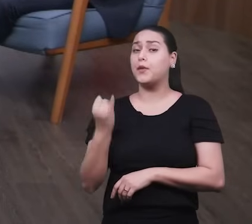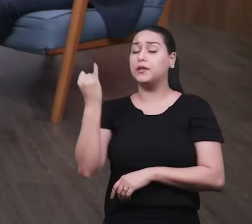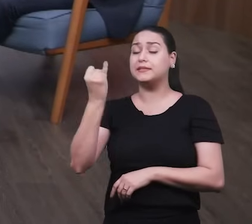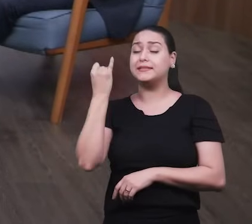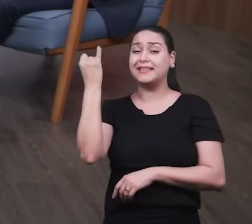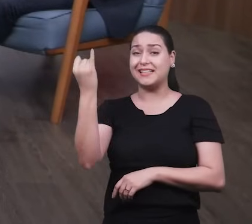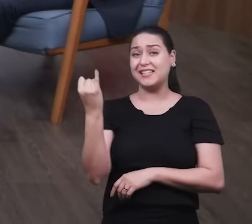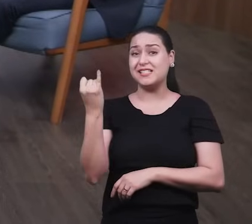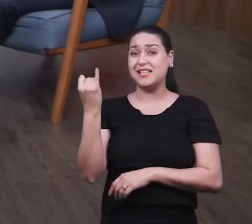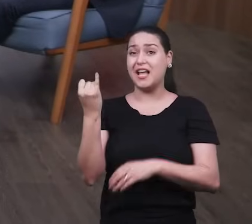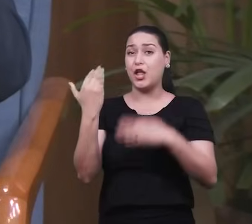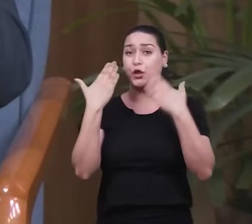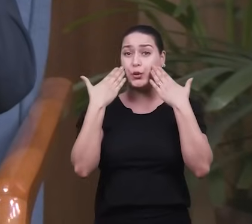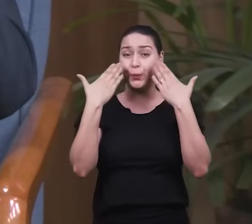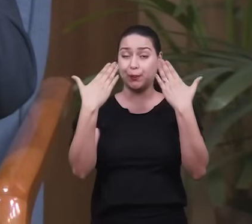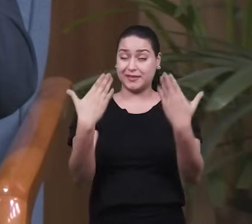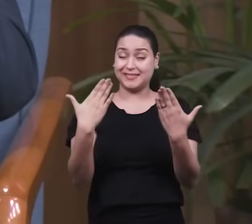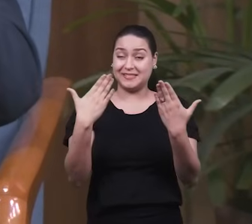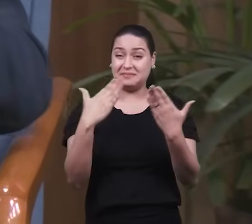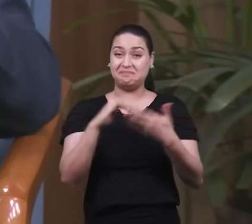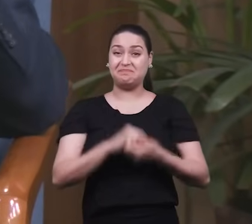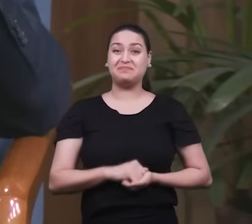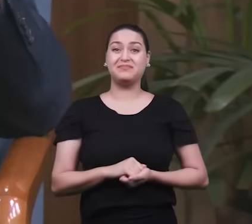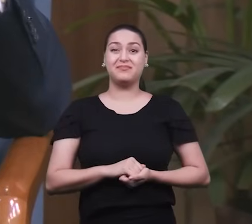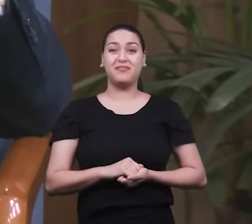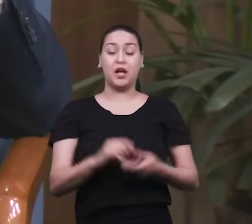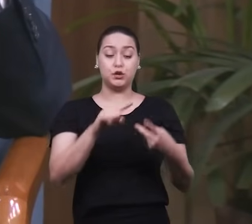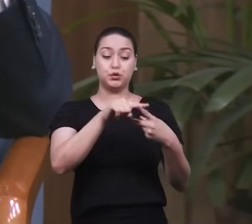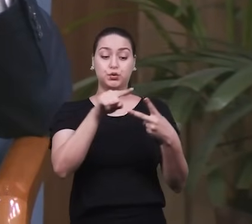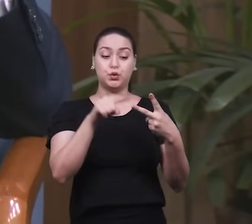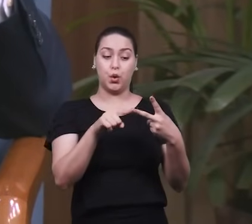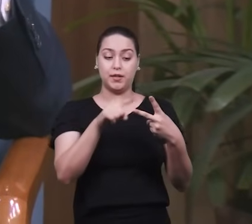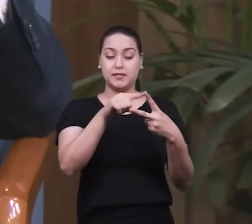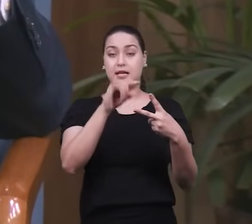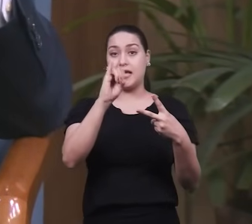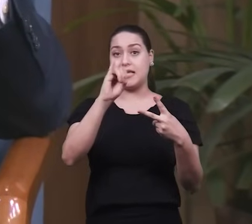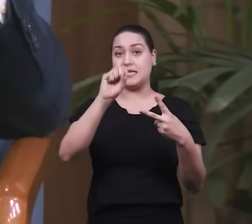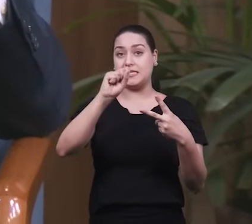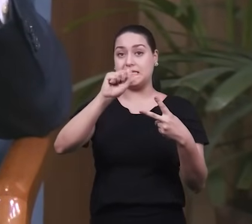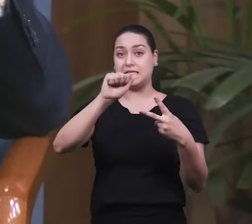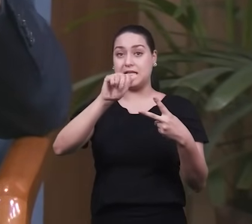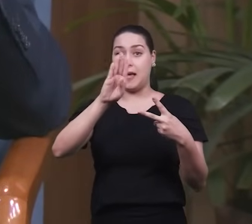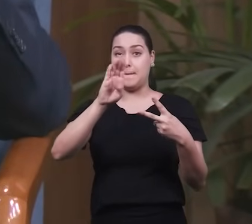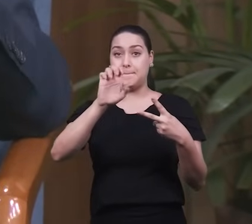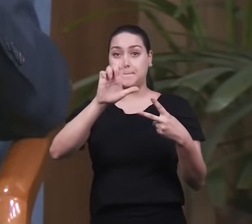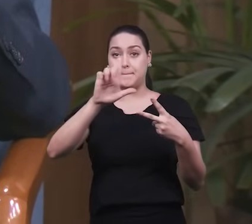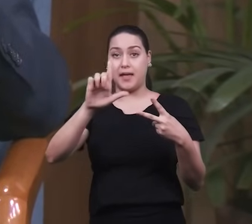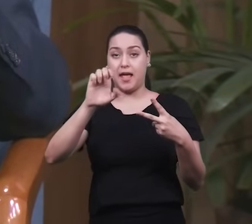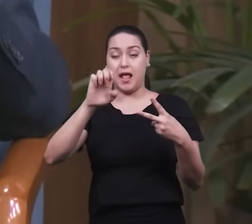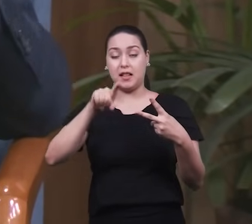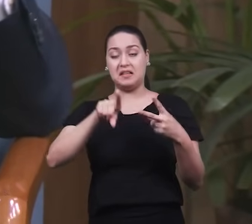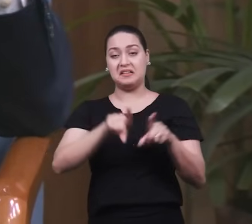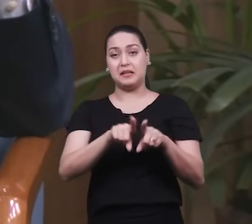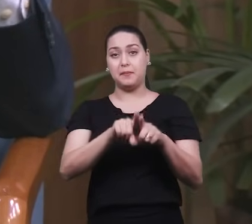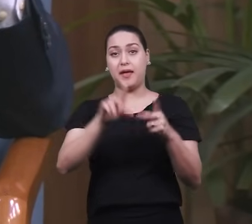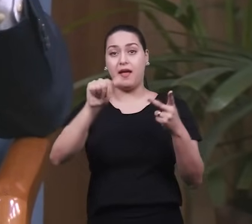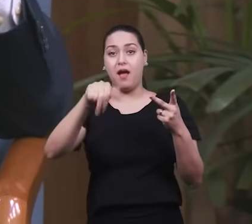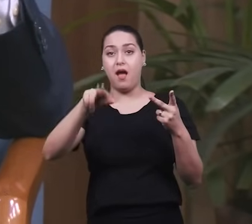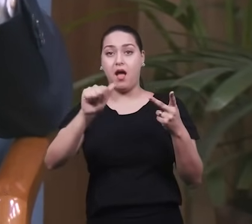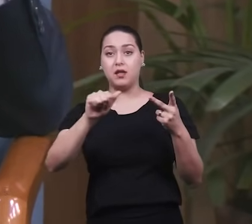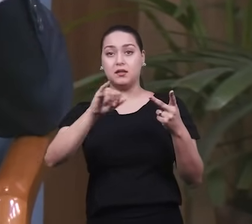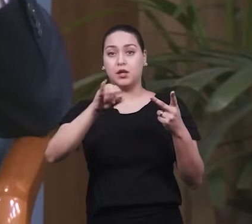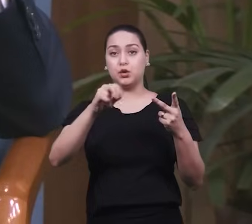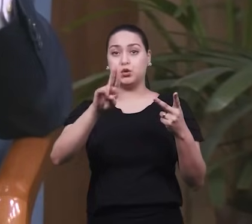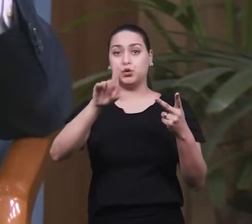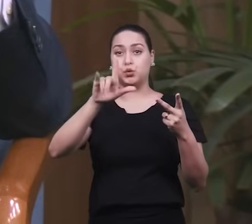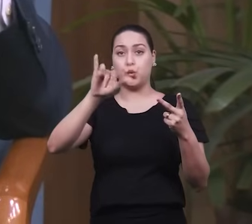do programa. Nós vamos ver agora dois vídeos, o primeiro de Isabel e Ana Júlia, de Madrid, na Espanha, e o segundo